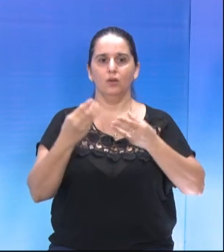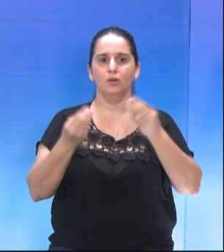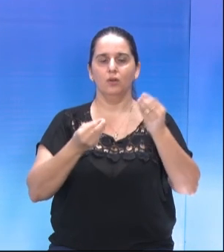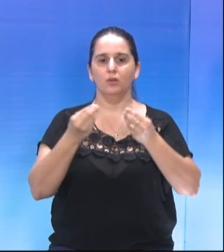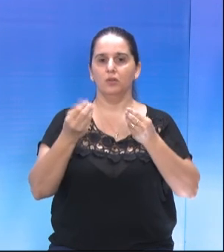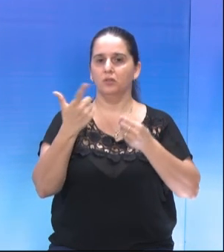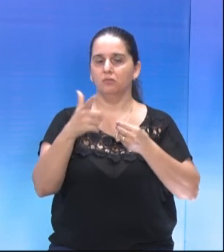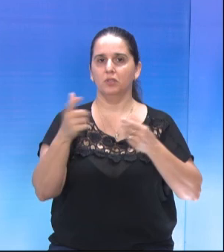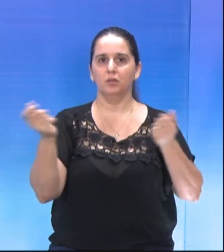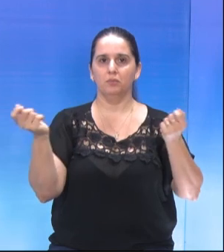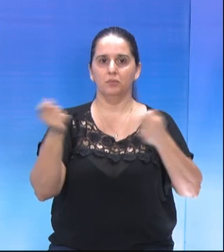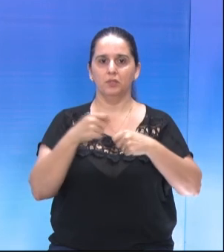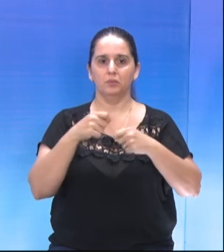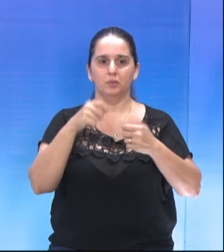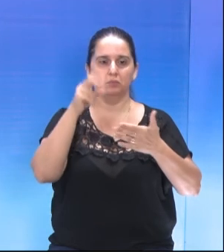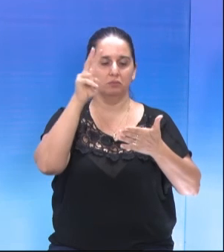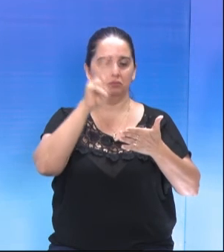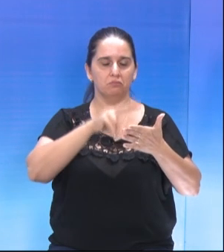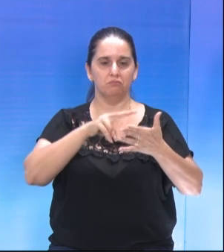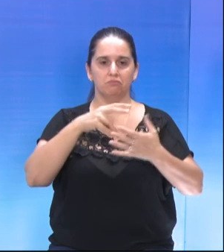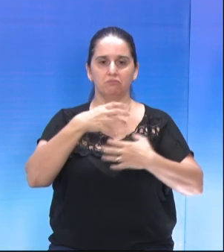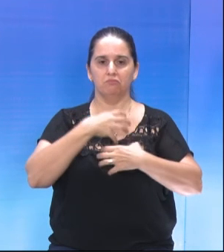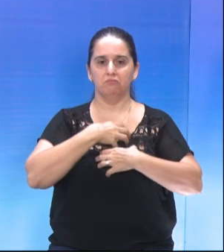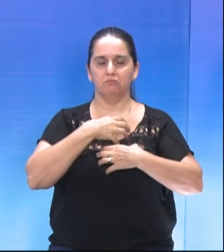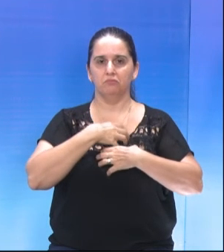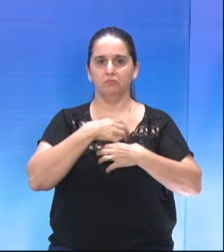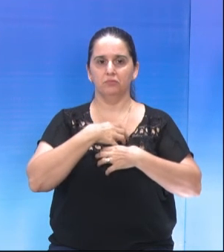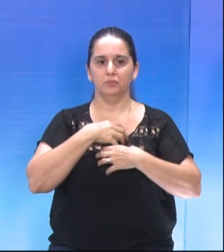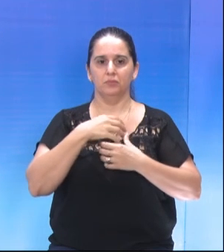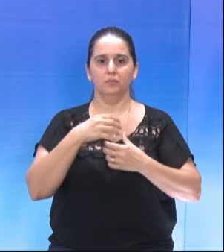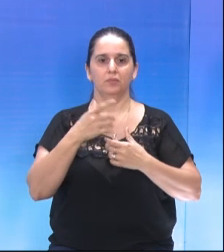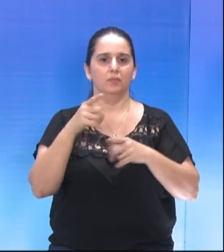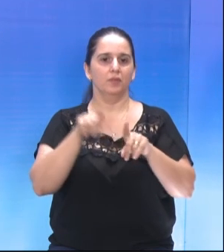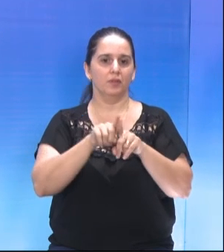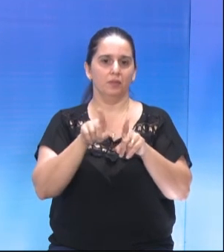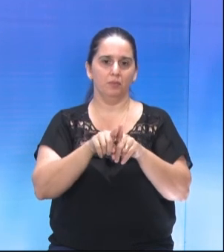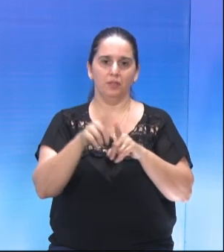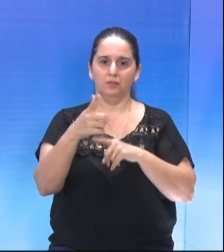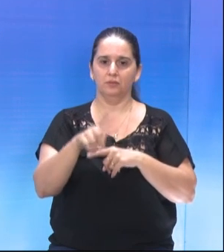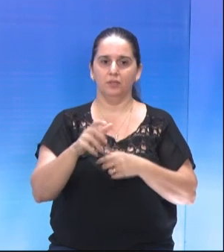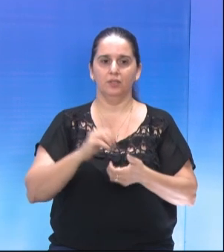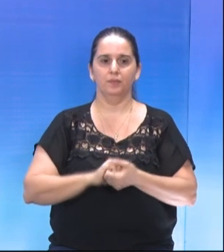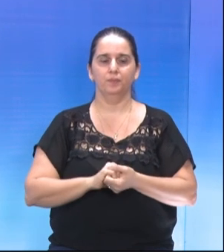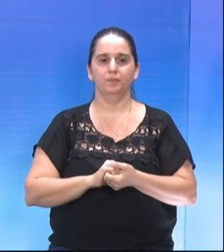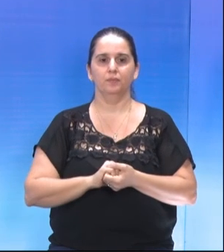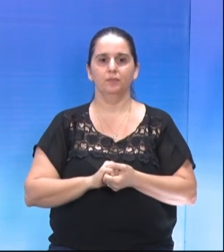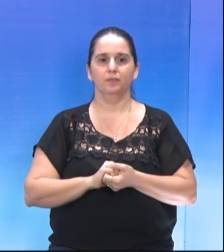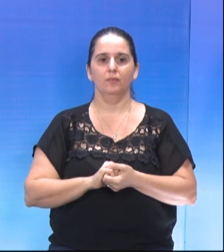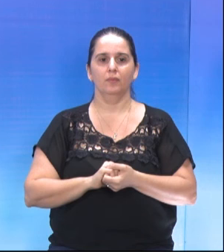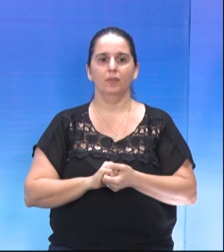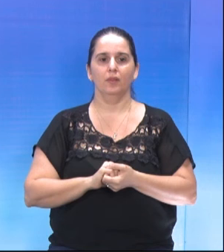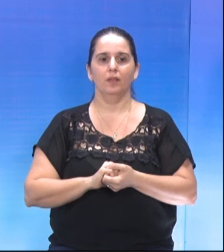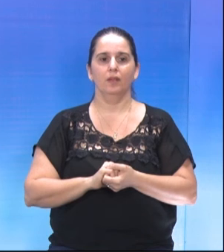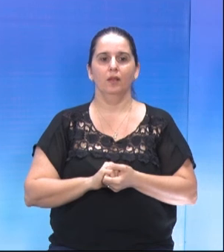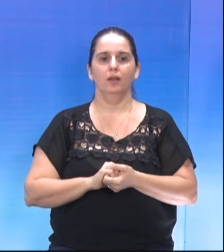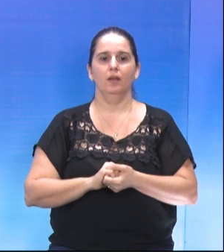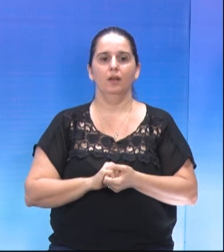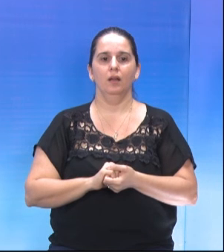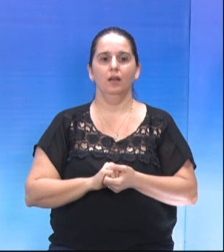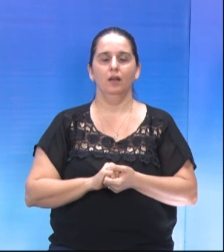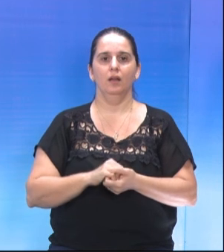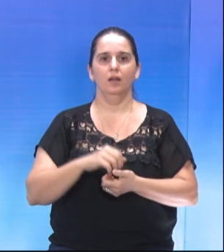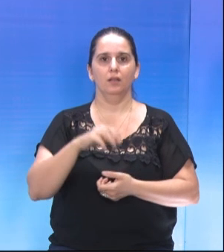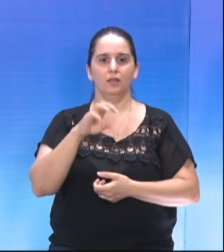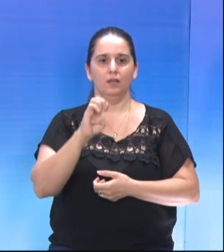arte conceitual e que não tem a possibilidade de leituras afetivas. Nem por isso vai ter, né? Vai deixar de